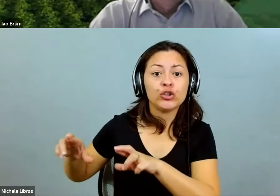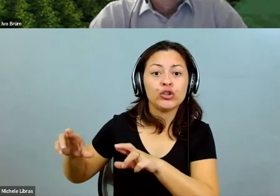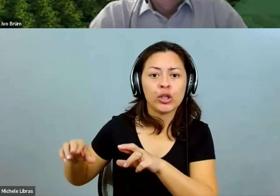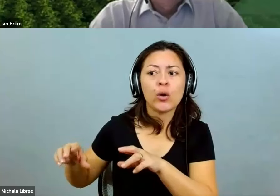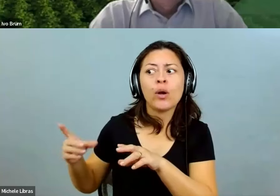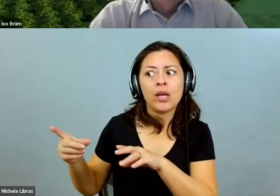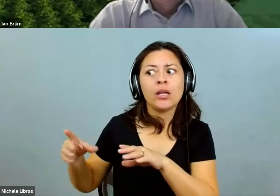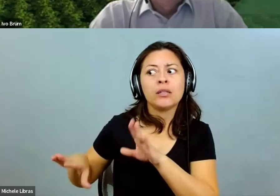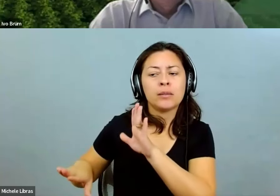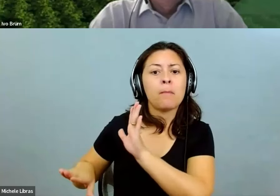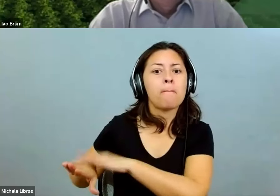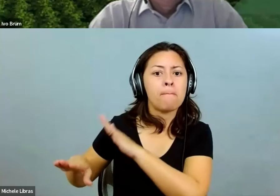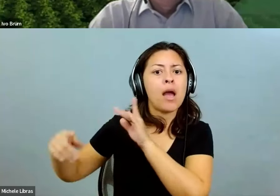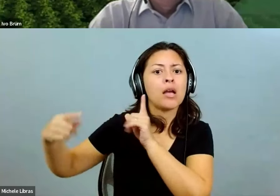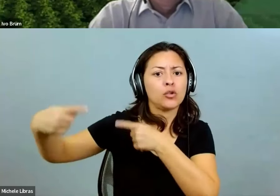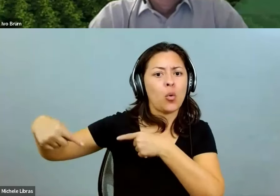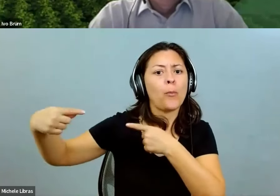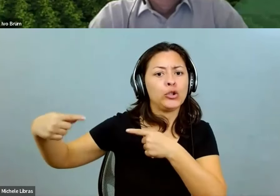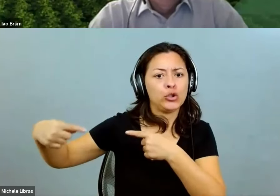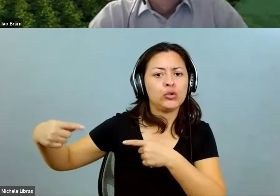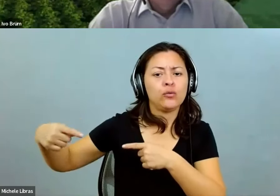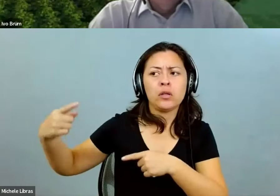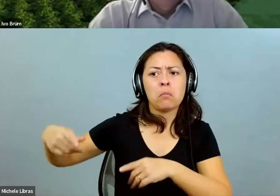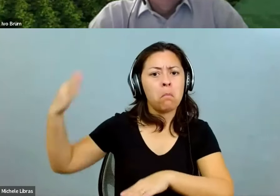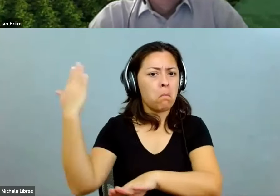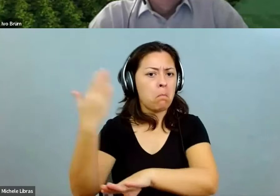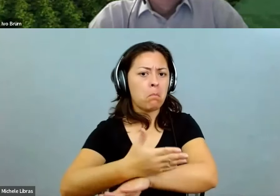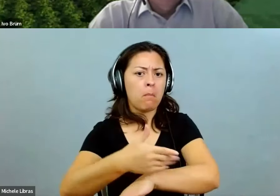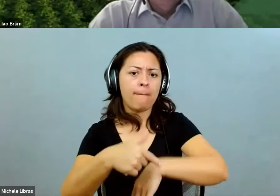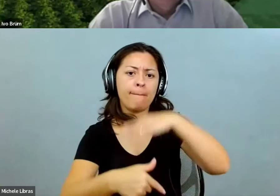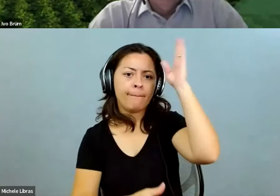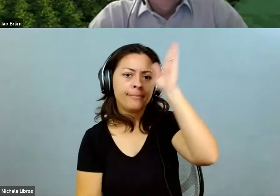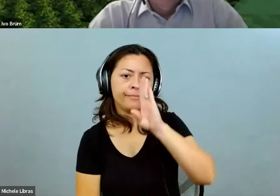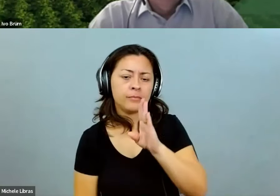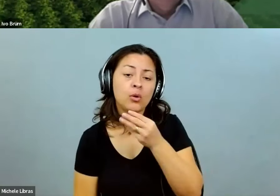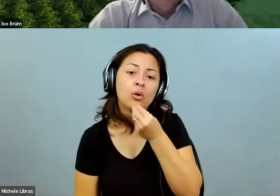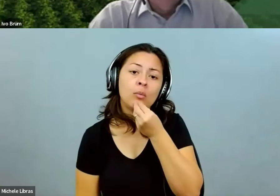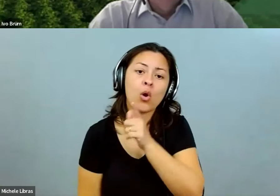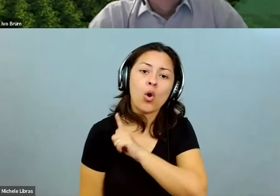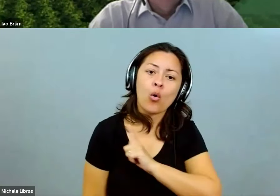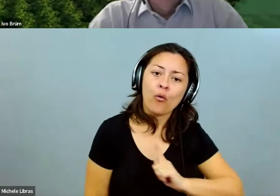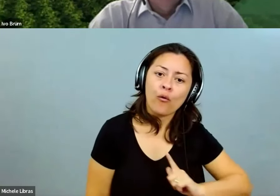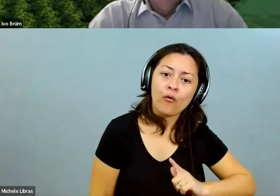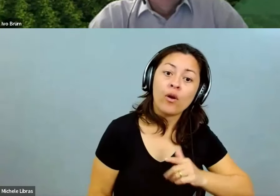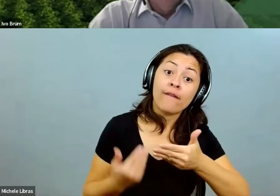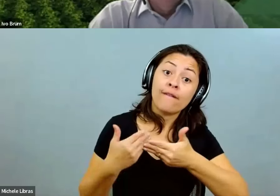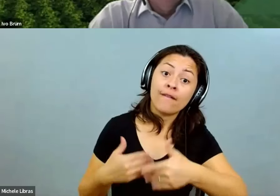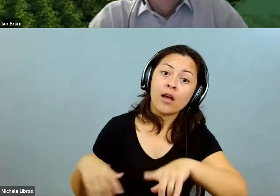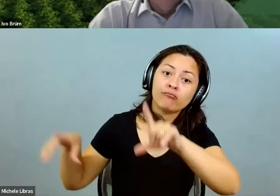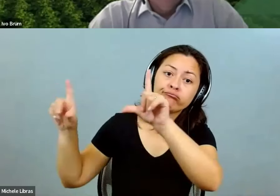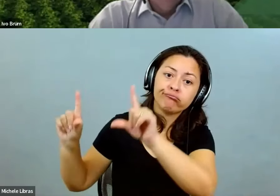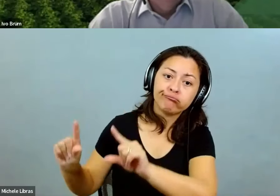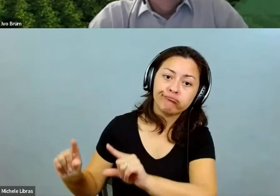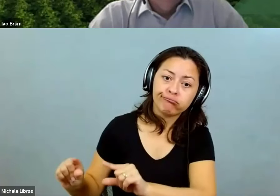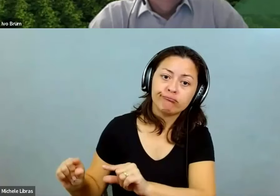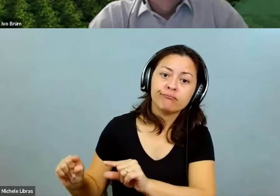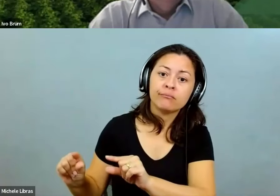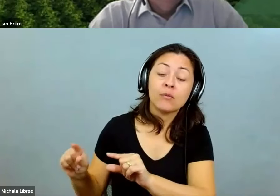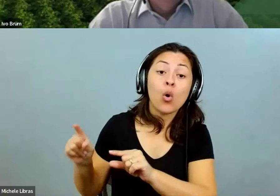que os brasileiros obviamente considerando que o governo vai reduzir as detenciones porque hoje não são mais